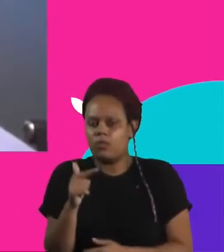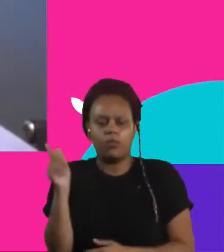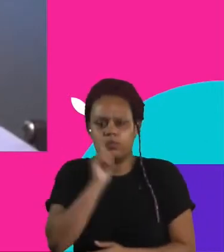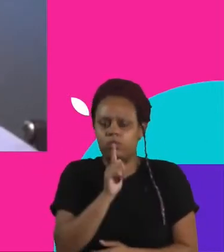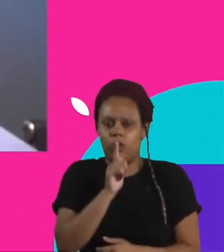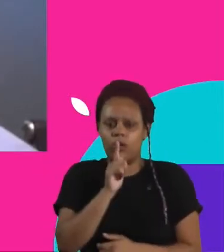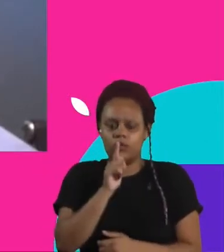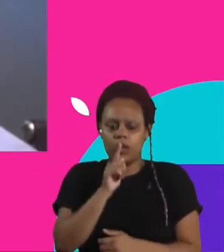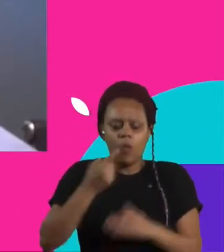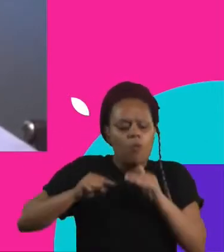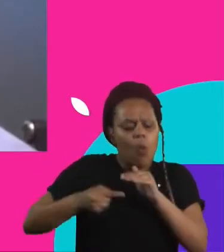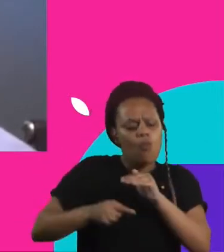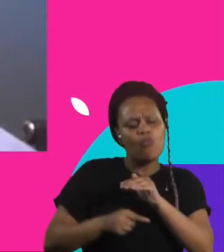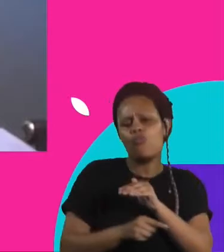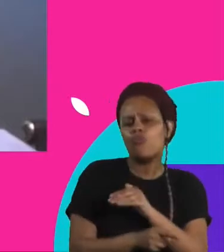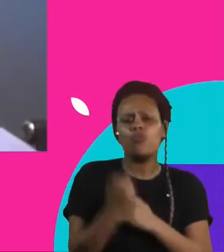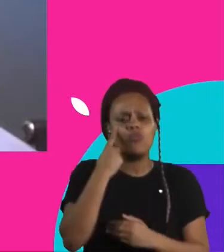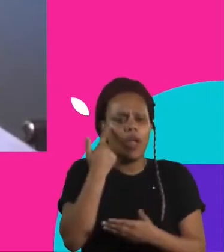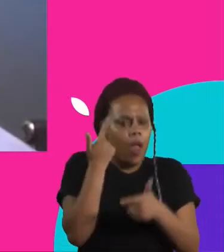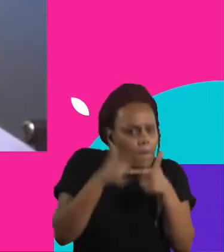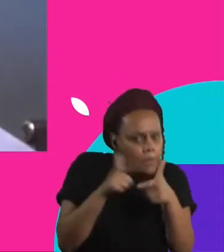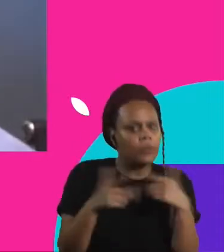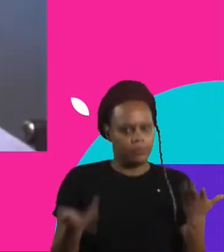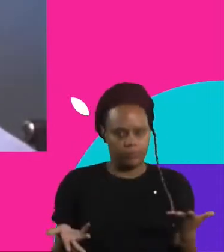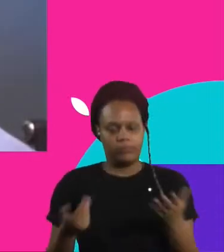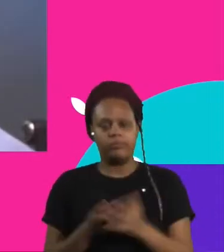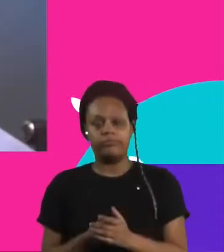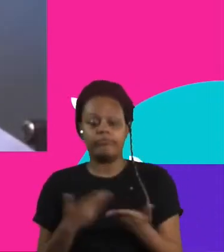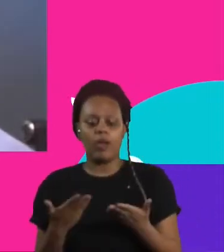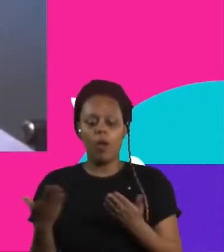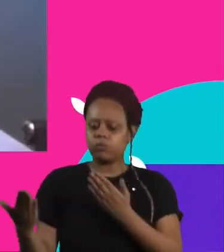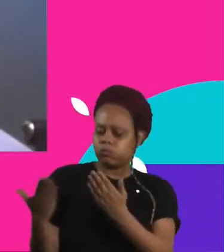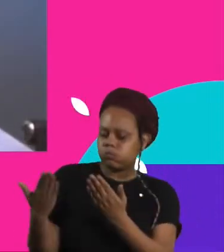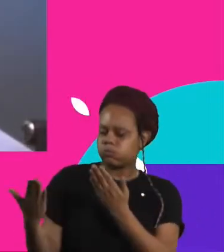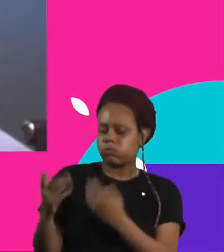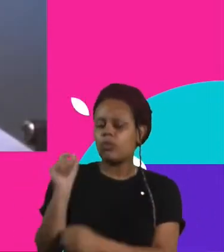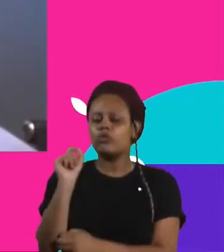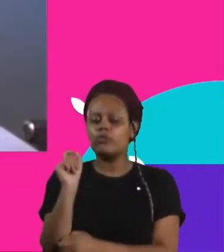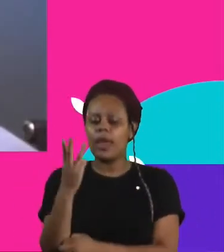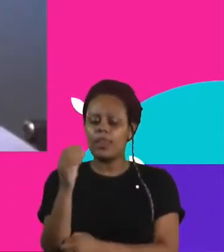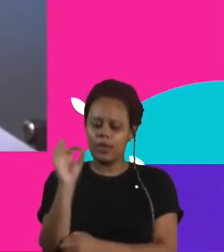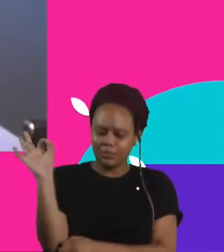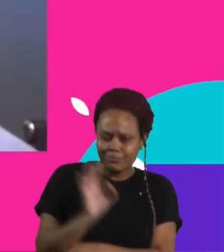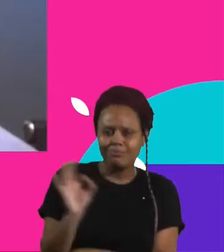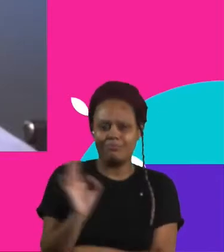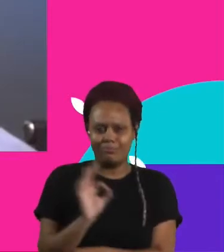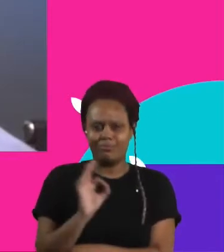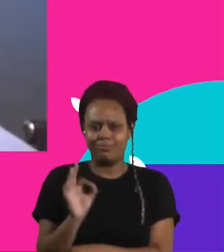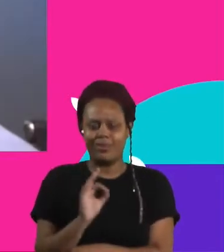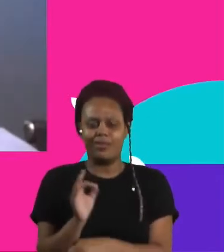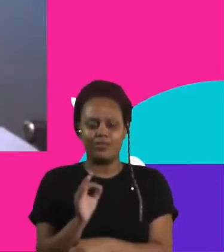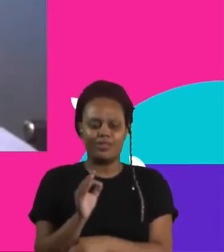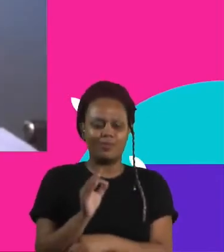equivocadas, né? Voltando para o campo da educação, parece aparentemente paradoxal, porque a gente tem em torno de 30% de desemprego entre os